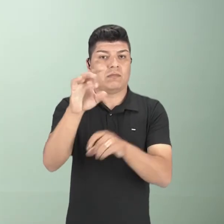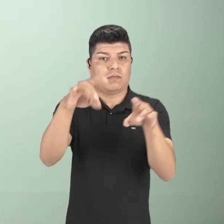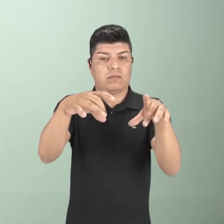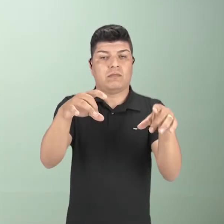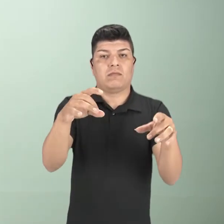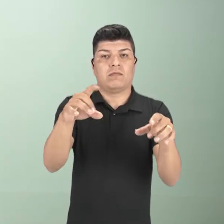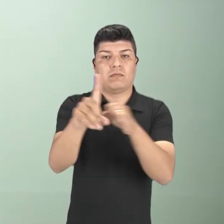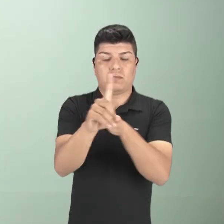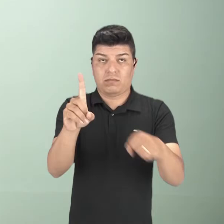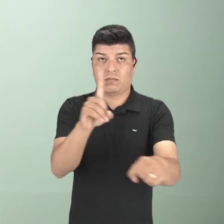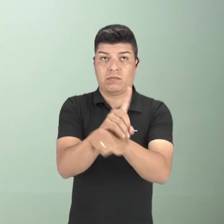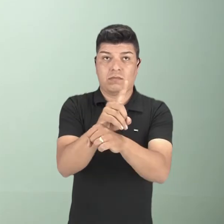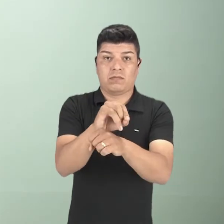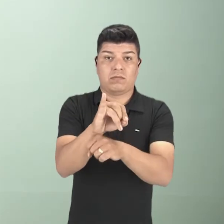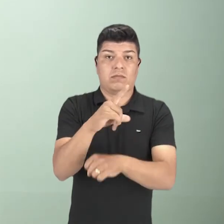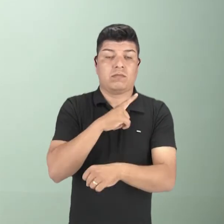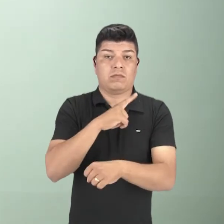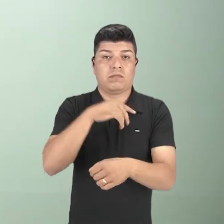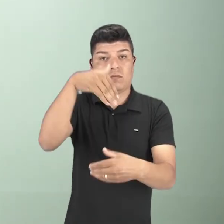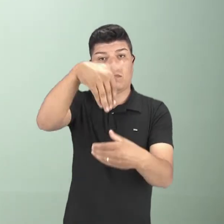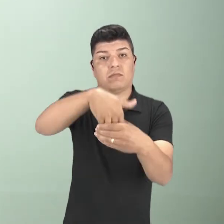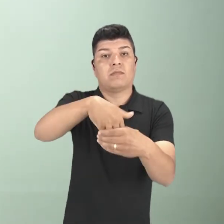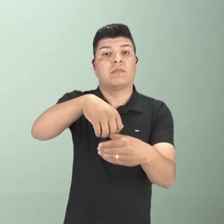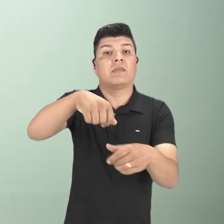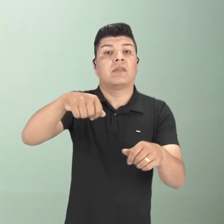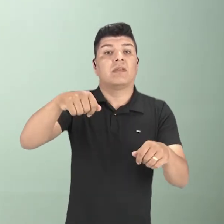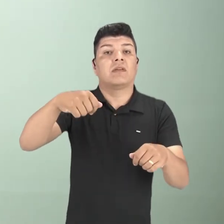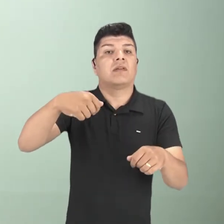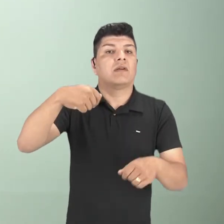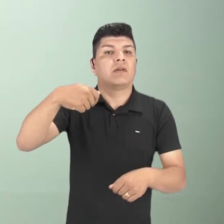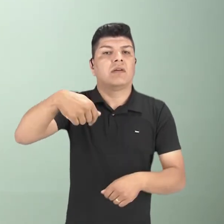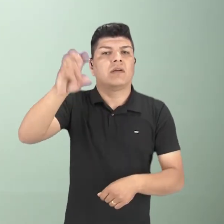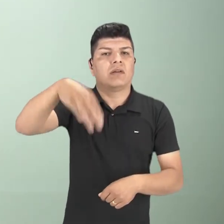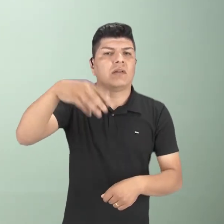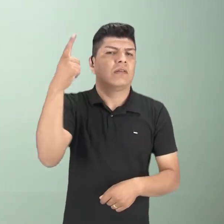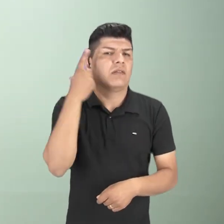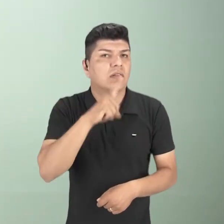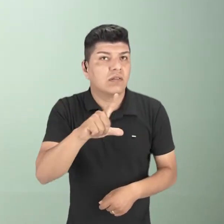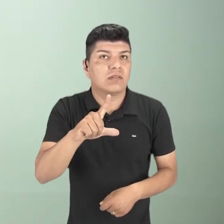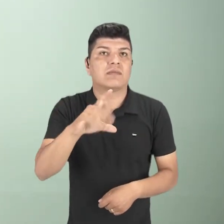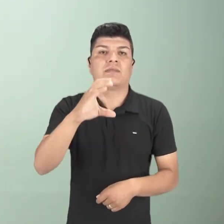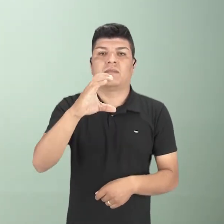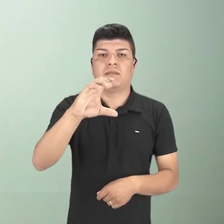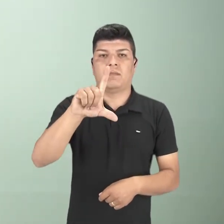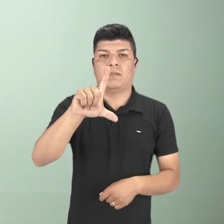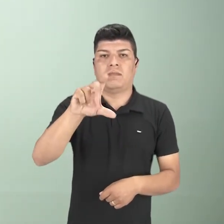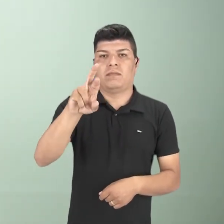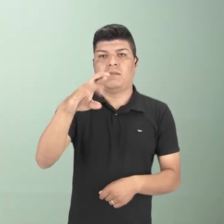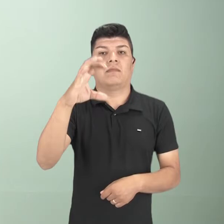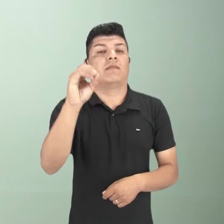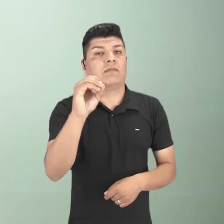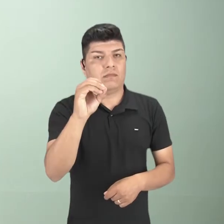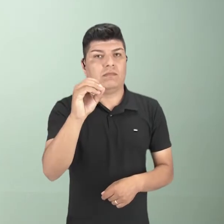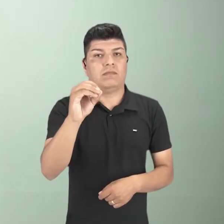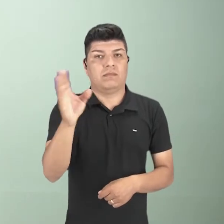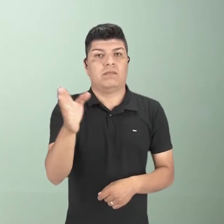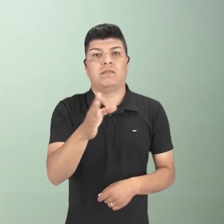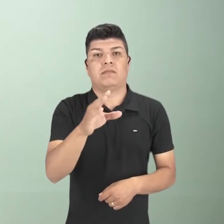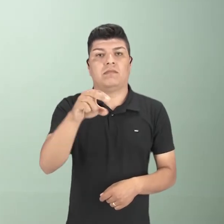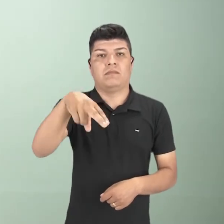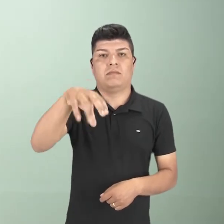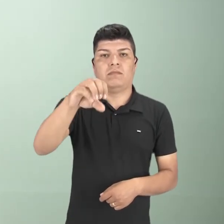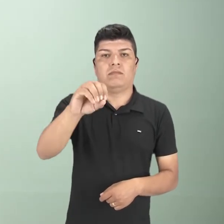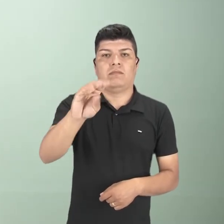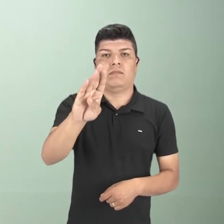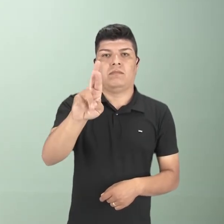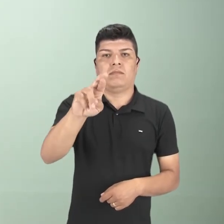Então quer dizer que se houvesse uma votação, quem ia sair ganhando? Clero e nobreza, 2 contra 1, era essa a lógica. Esse tipo de votação